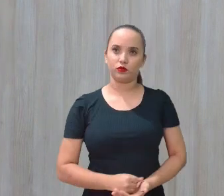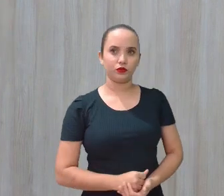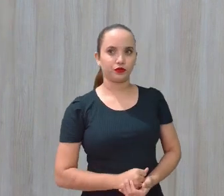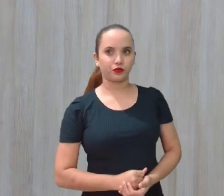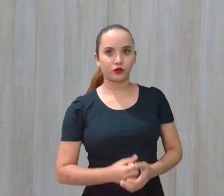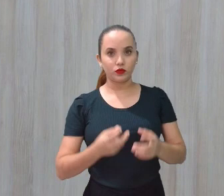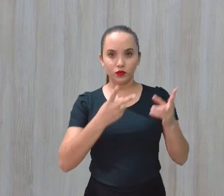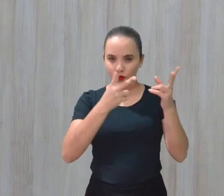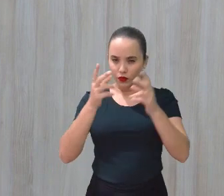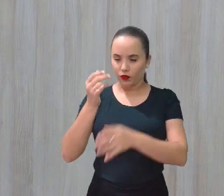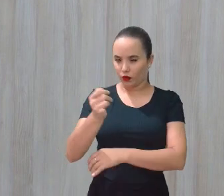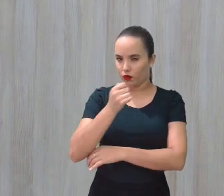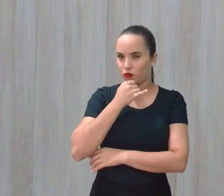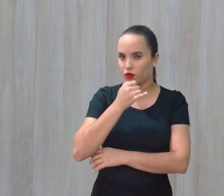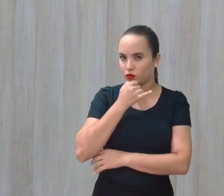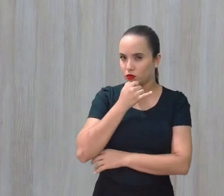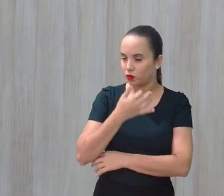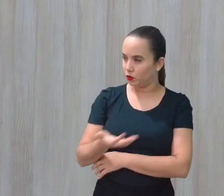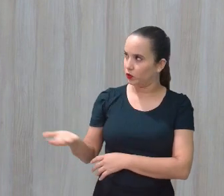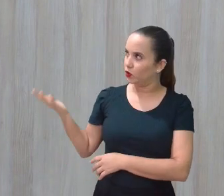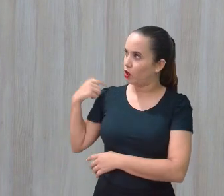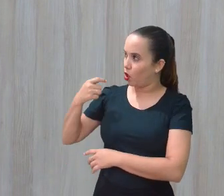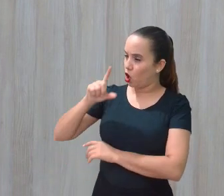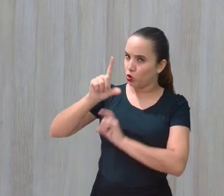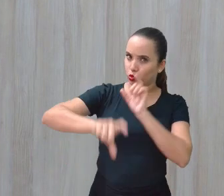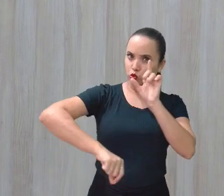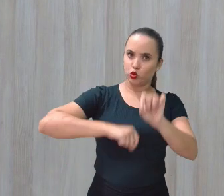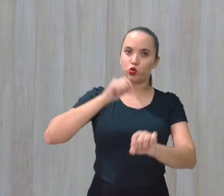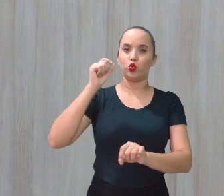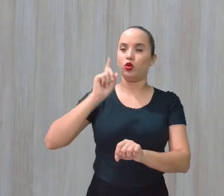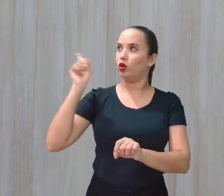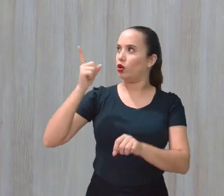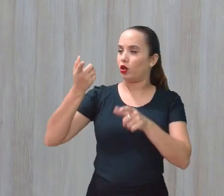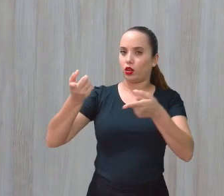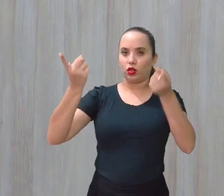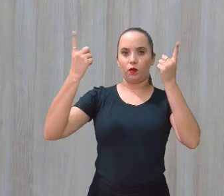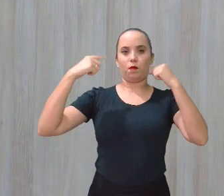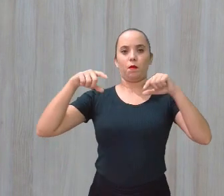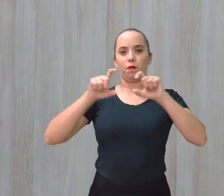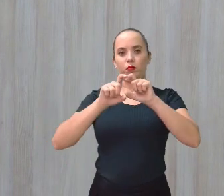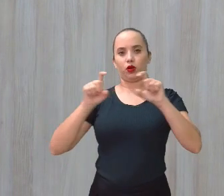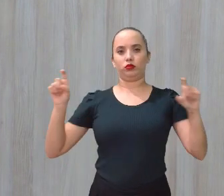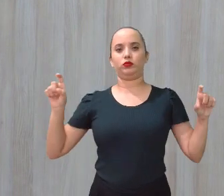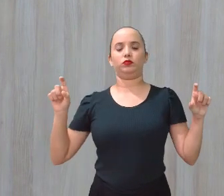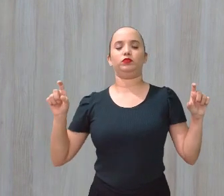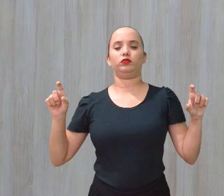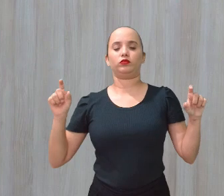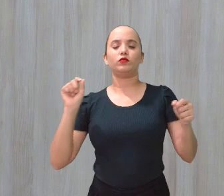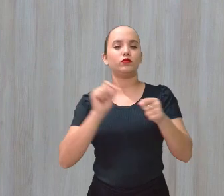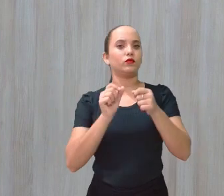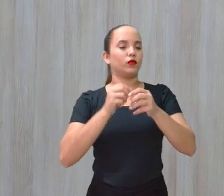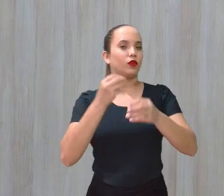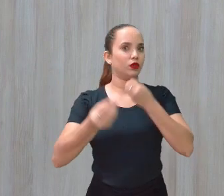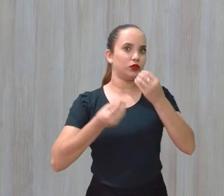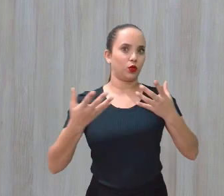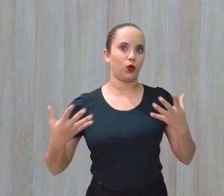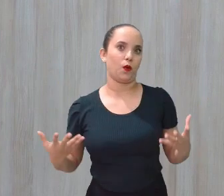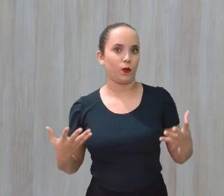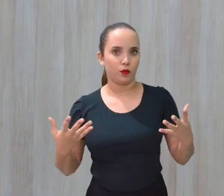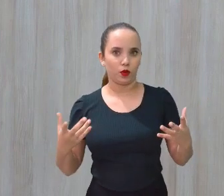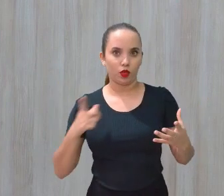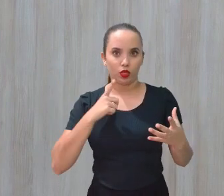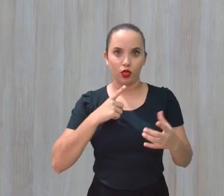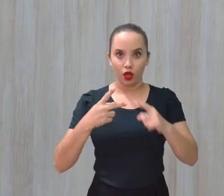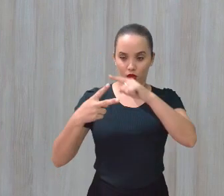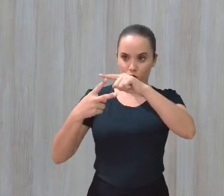exemplo, vou escolher essa de baixo. Escolhendo essa de baixo, o que é que a gente vai fazer? A gente vai observar que aquelas duas